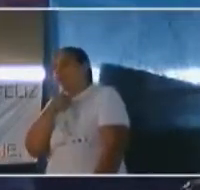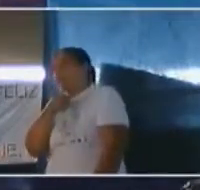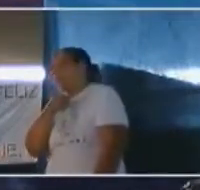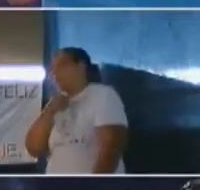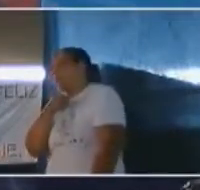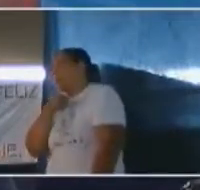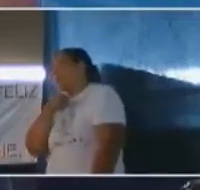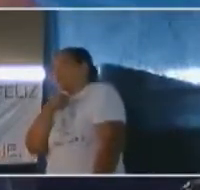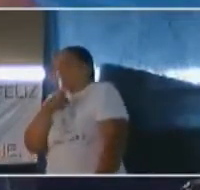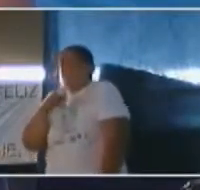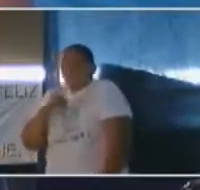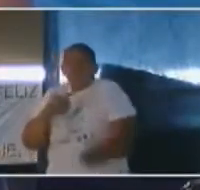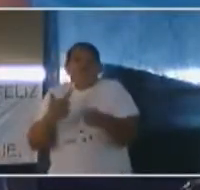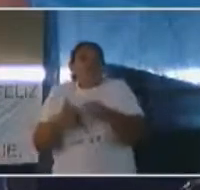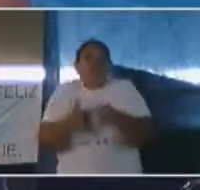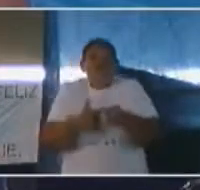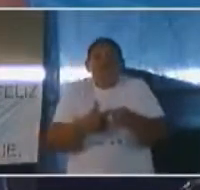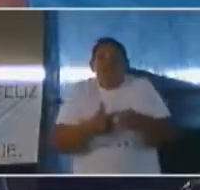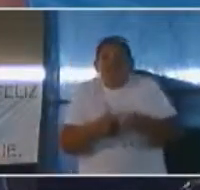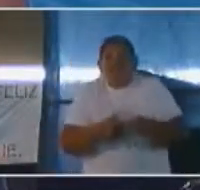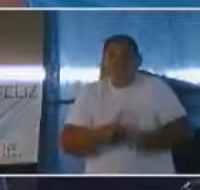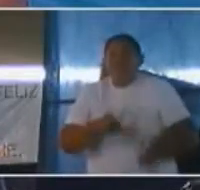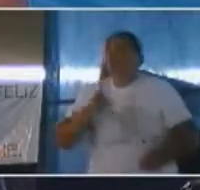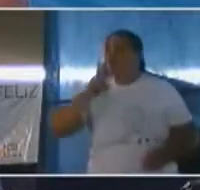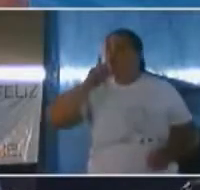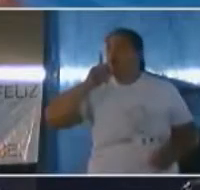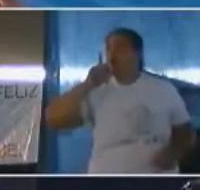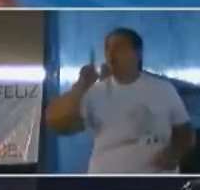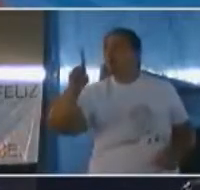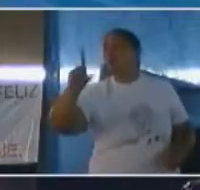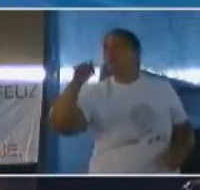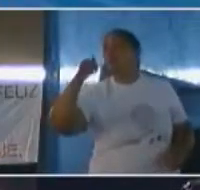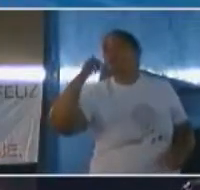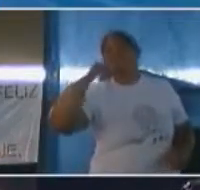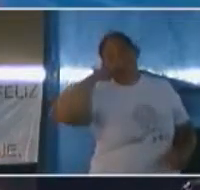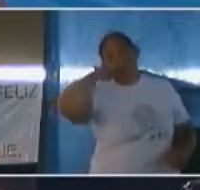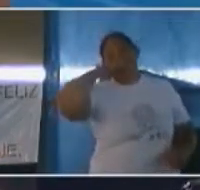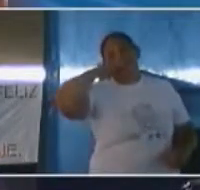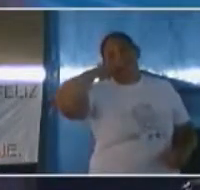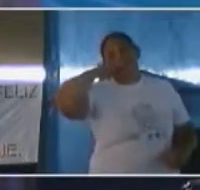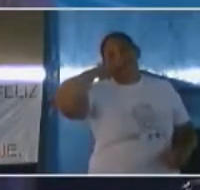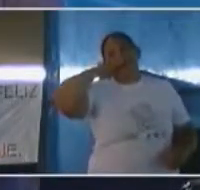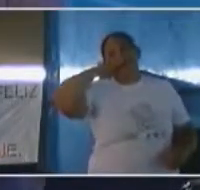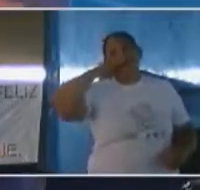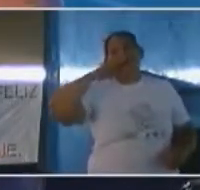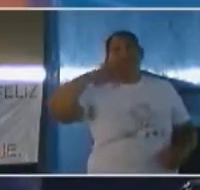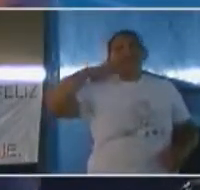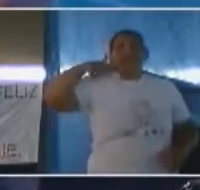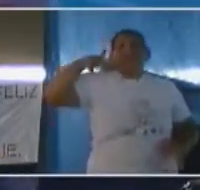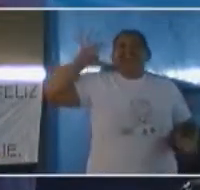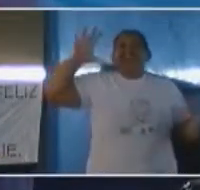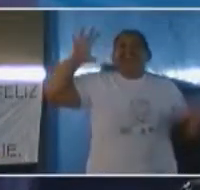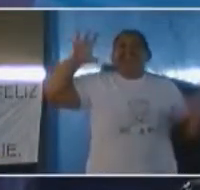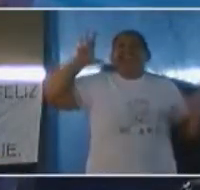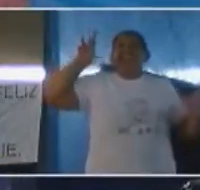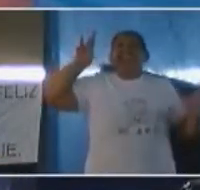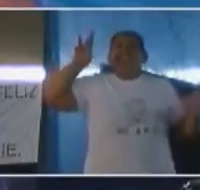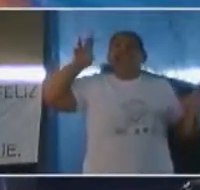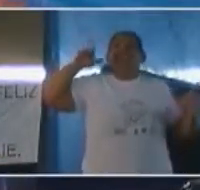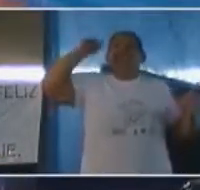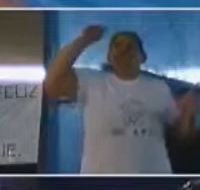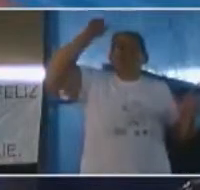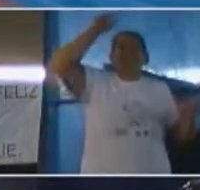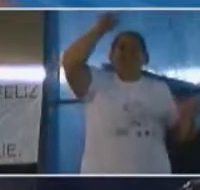um telefone. E quando alguém de lá precisava receber uma ligação, a central telefônica